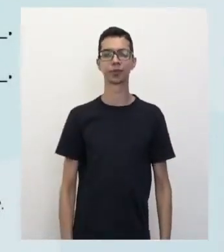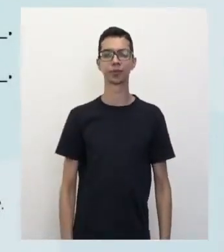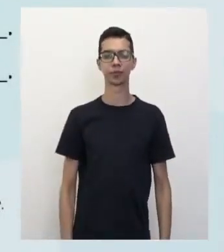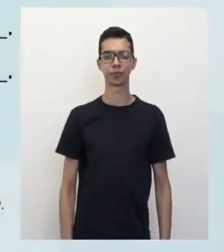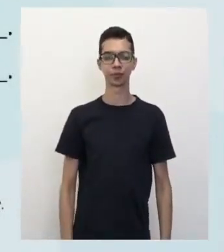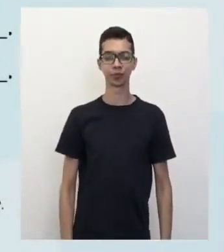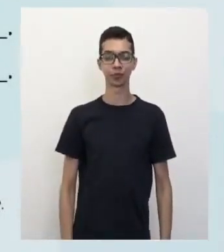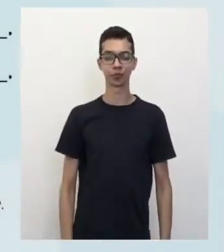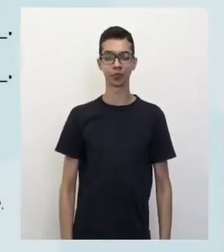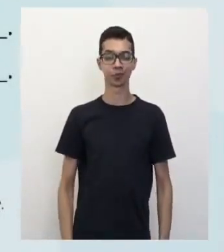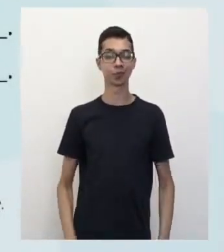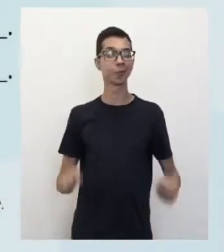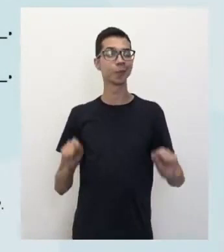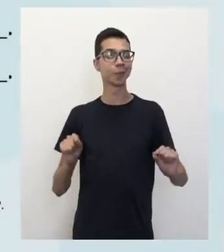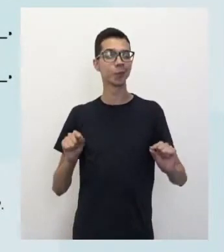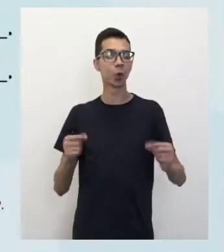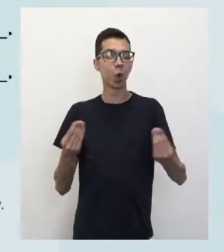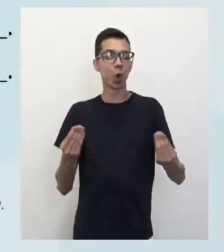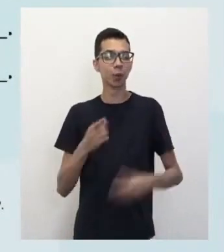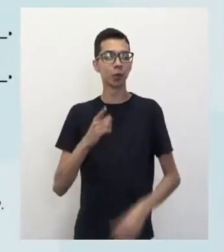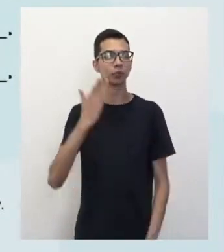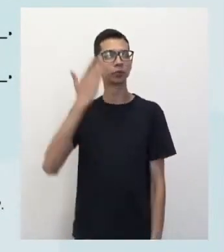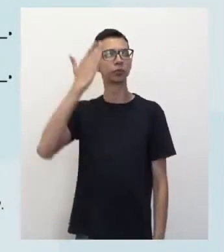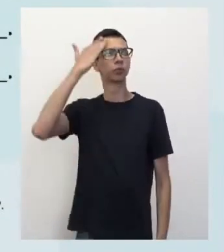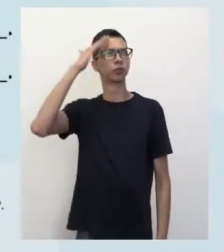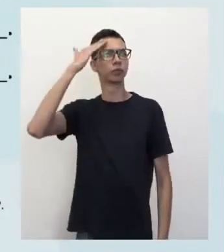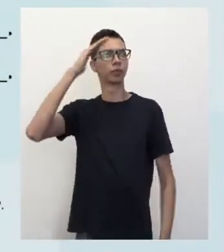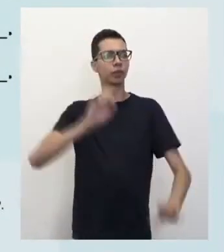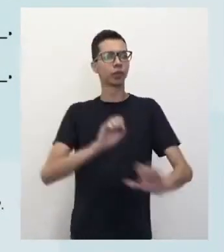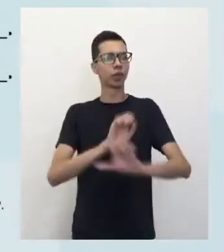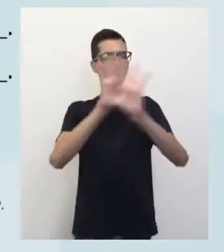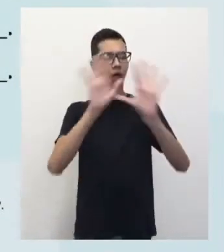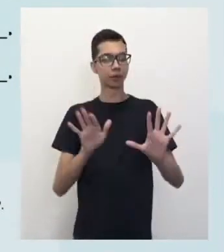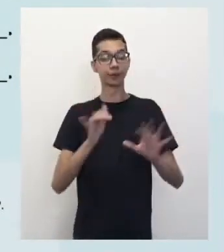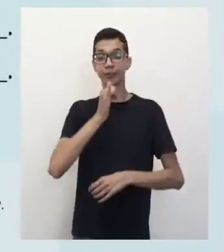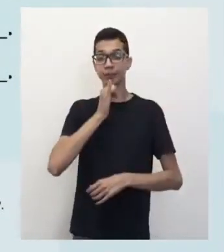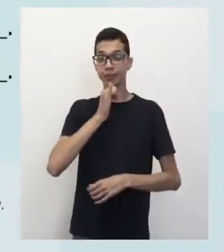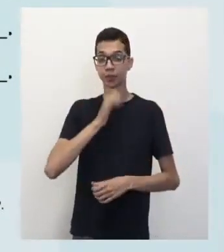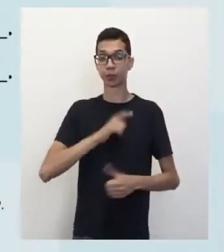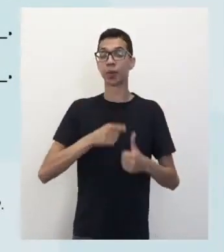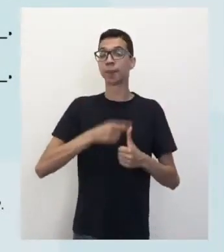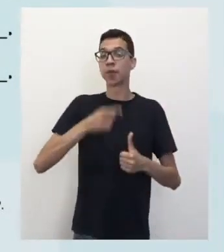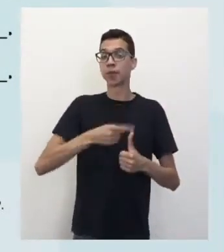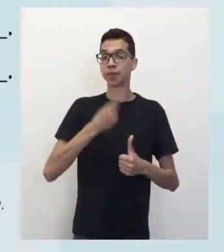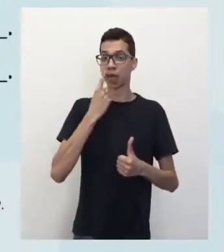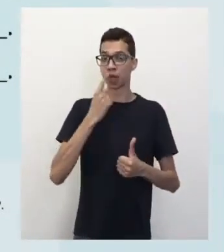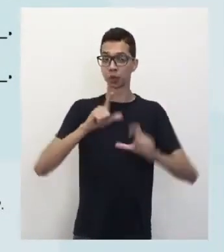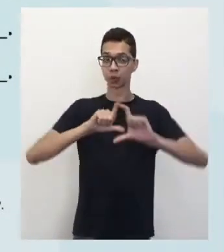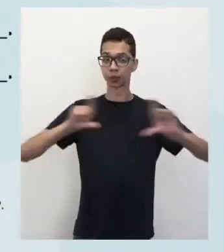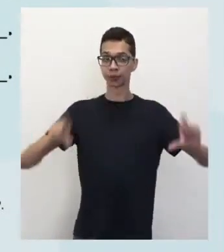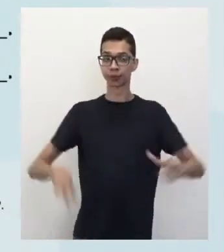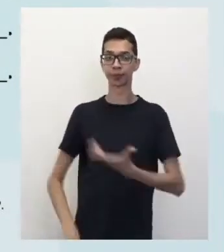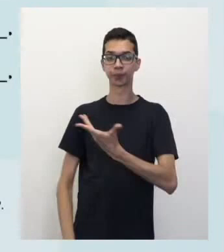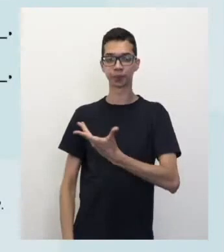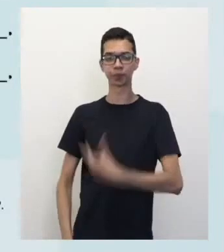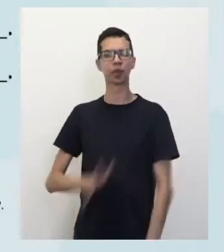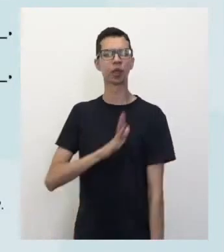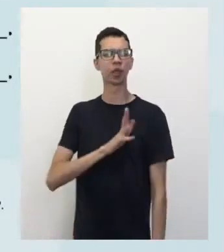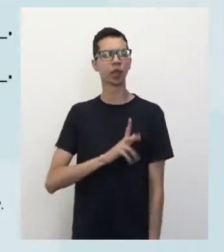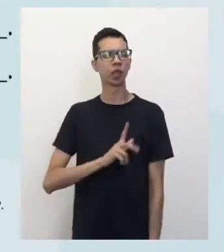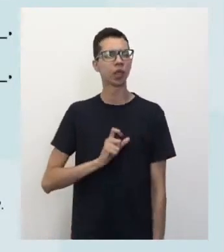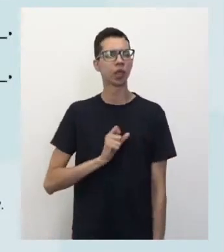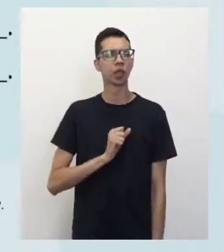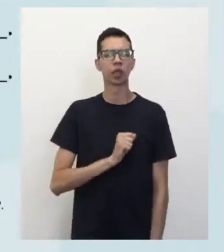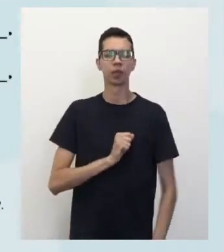seria uma linha de raciocínio lógico. Então assim, por exemplo, tem aí a primeira, eles se amam muito. Aí